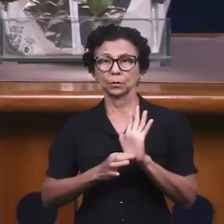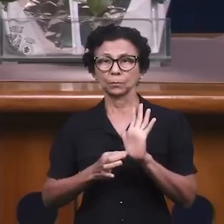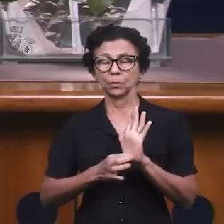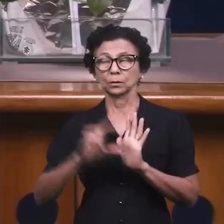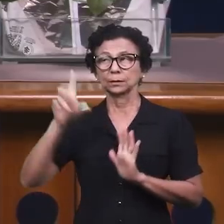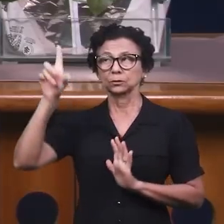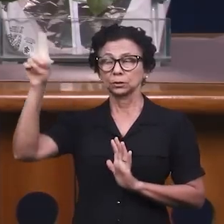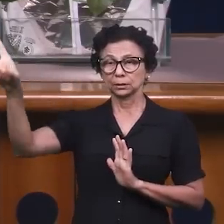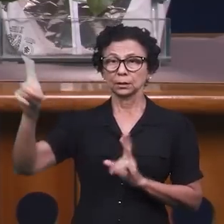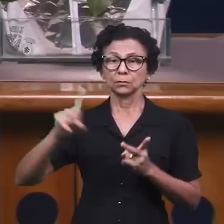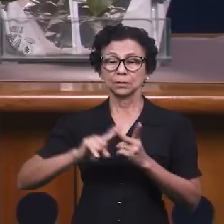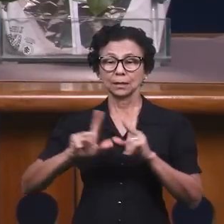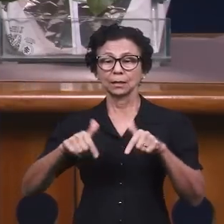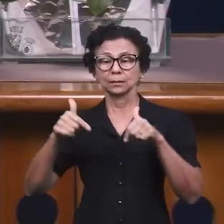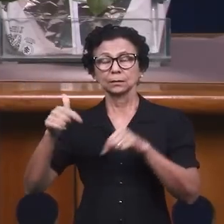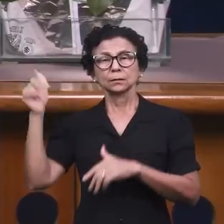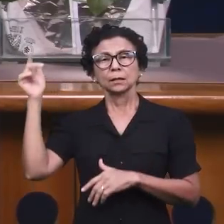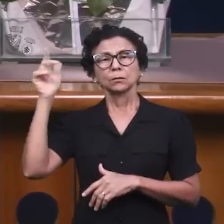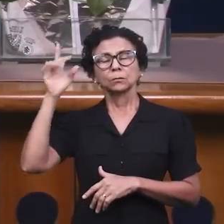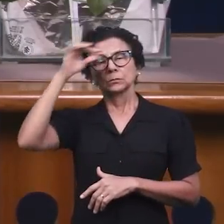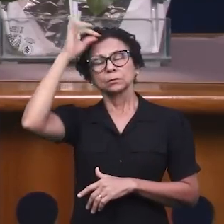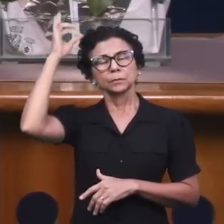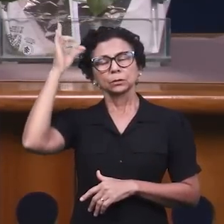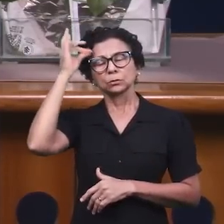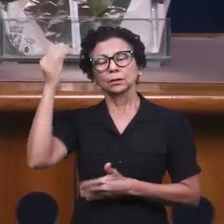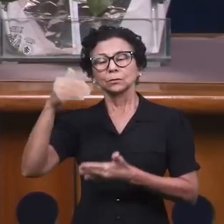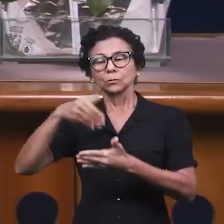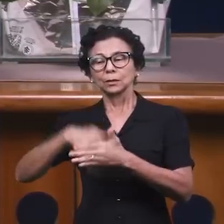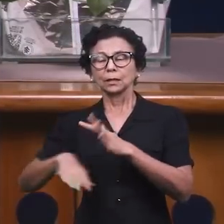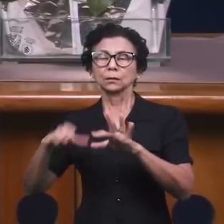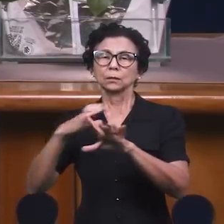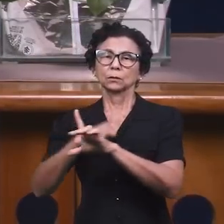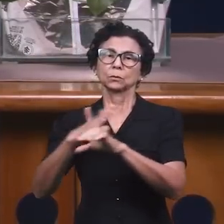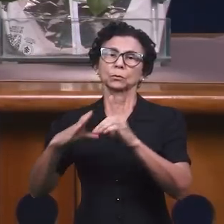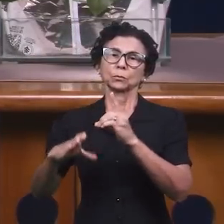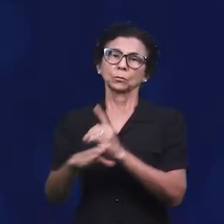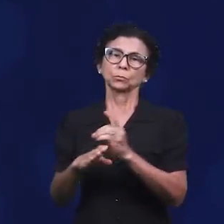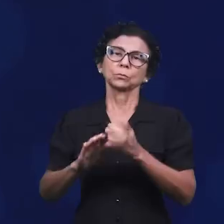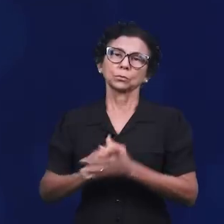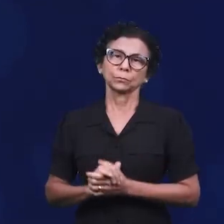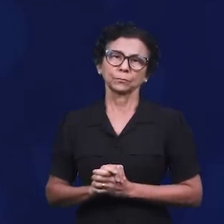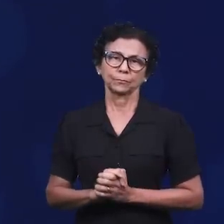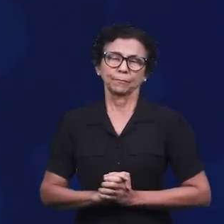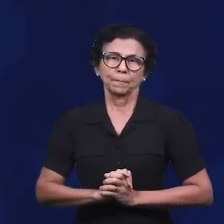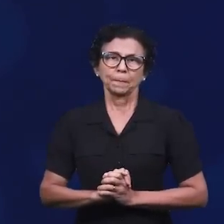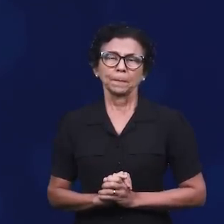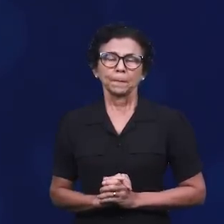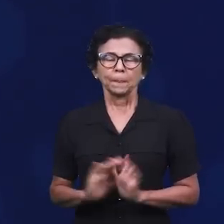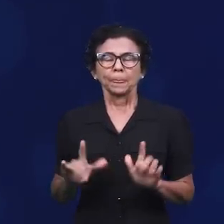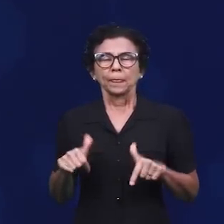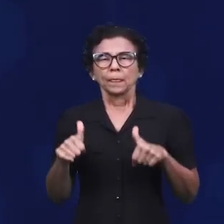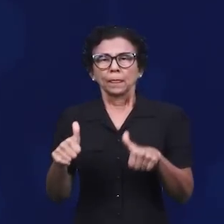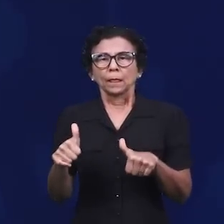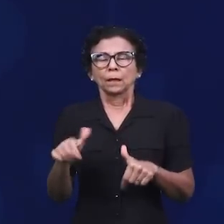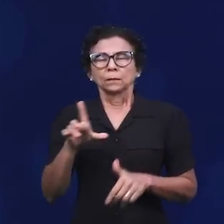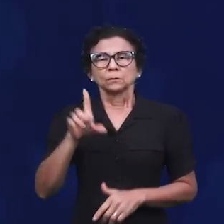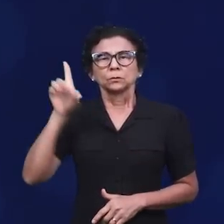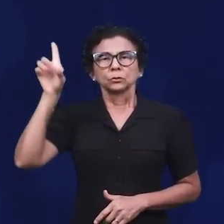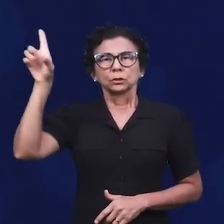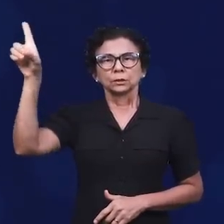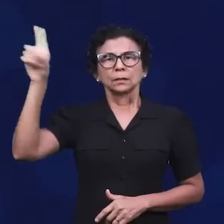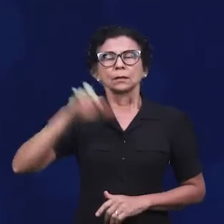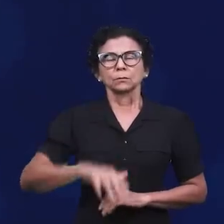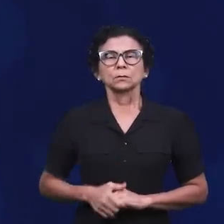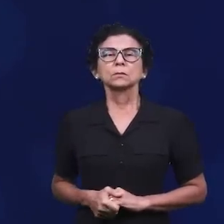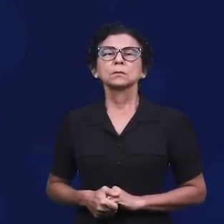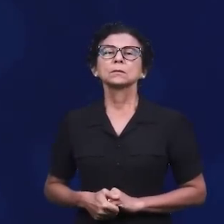Santo nas reuniões, nos cultos, porque a adoração estava relacionada à grande evidência da operação do